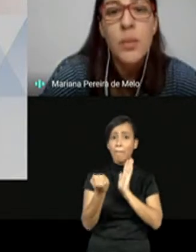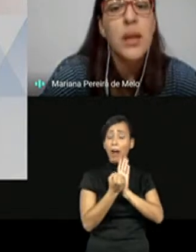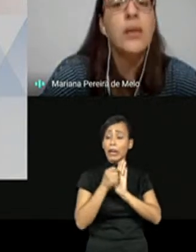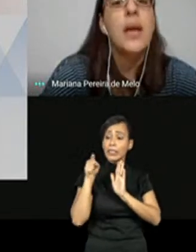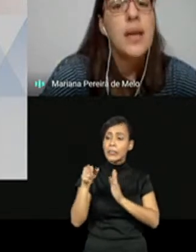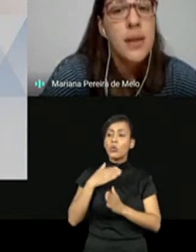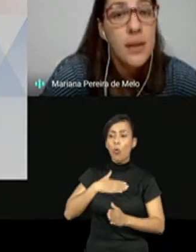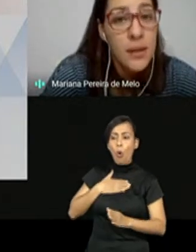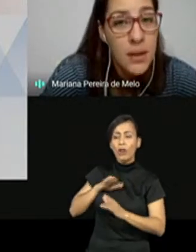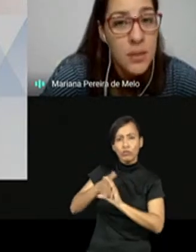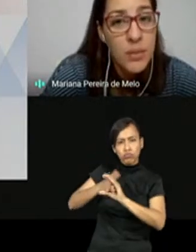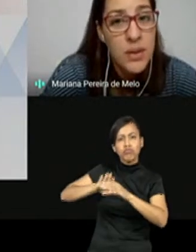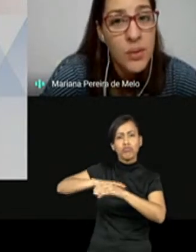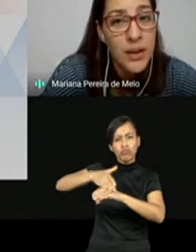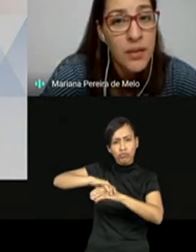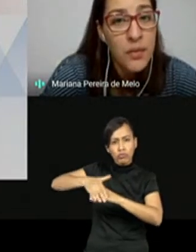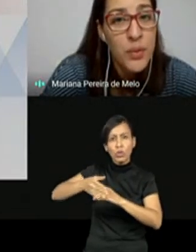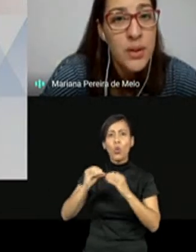66,41% a